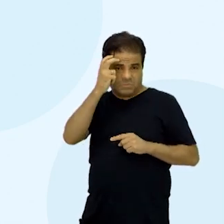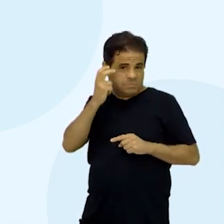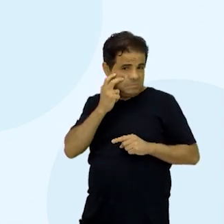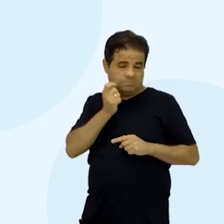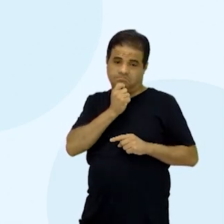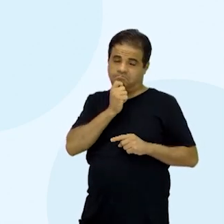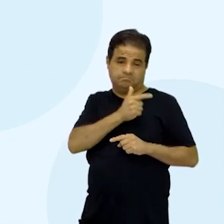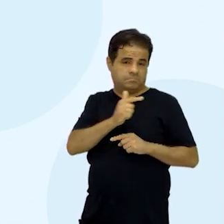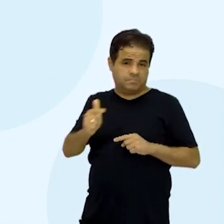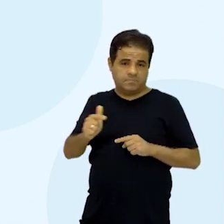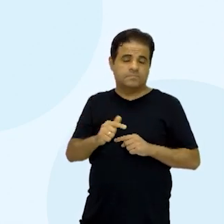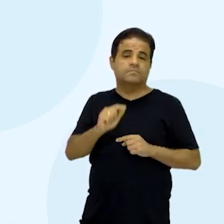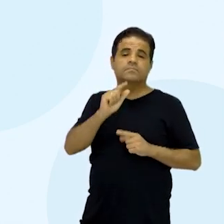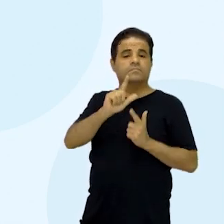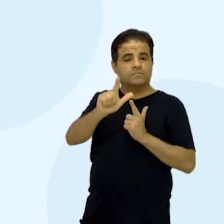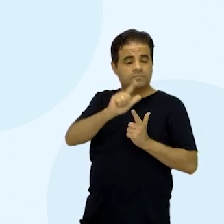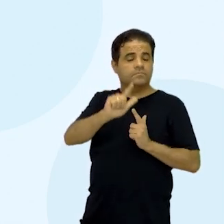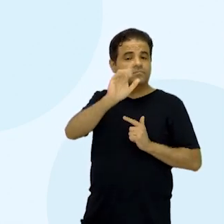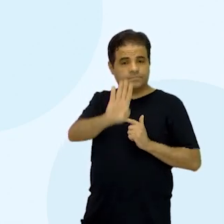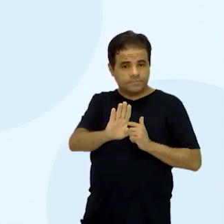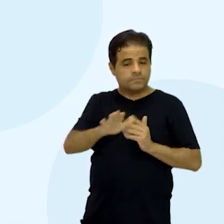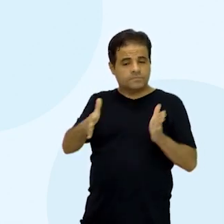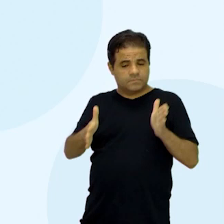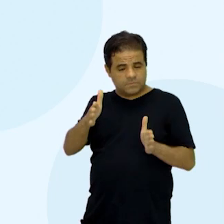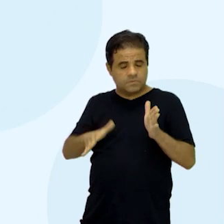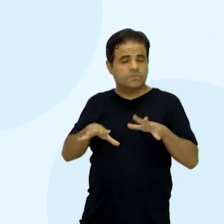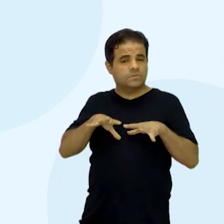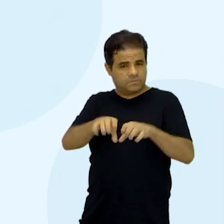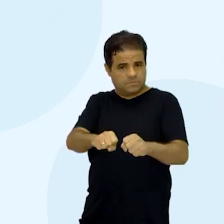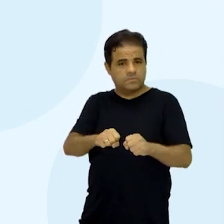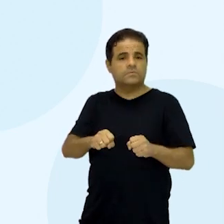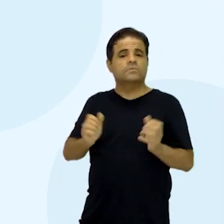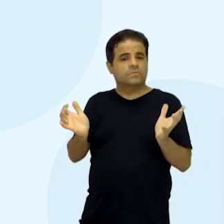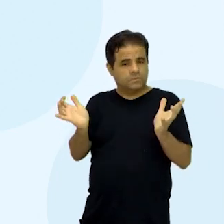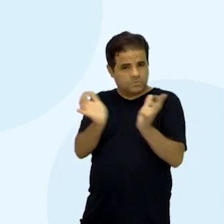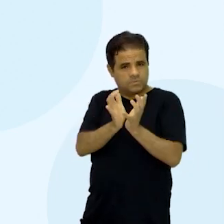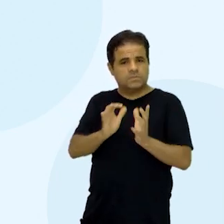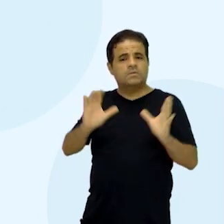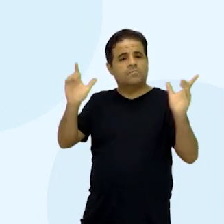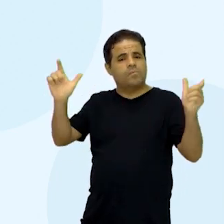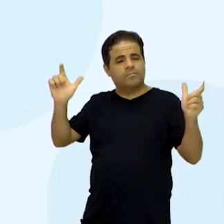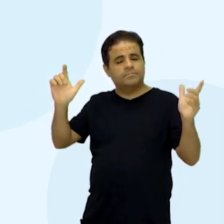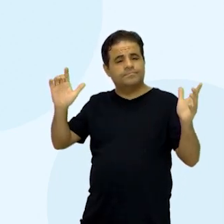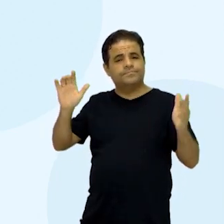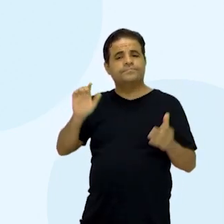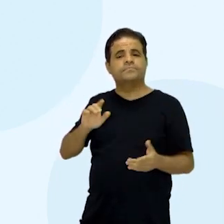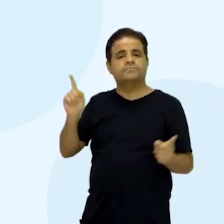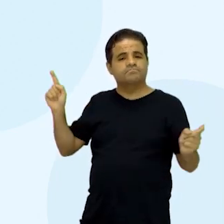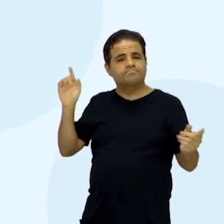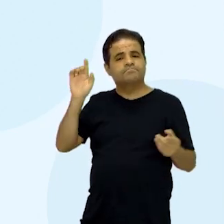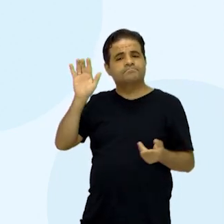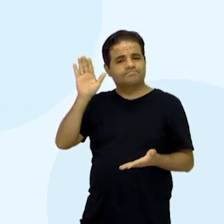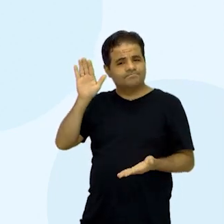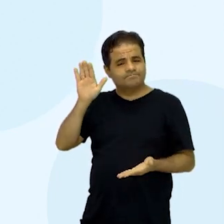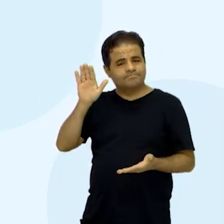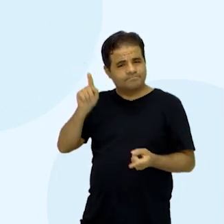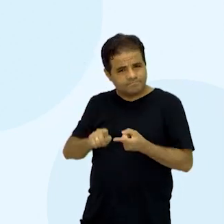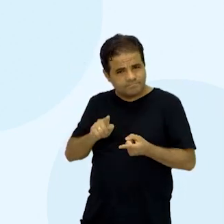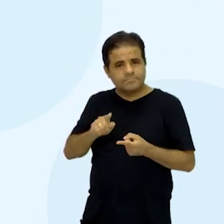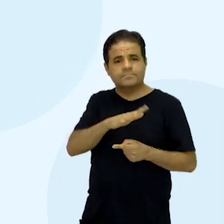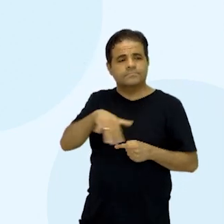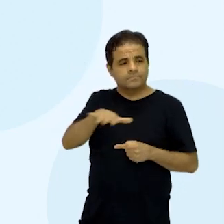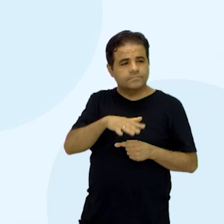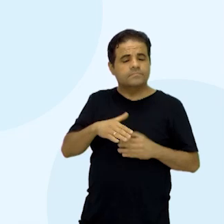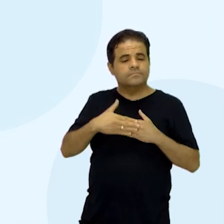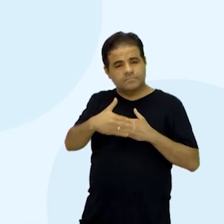mesmo, né? Letra B. Durante a colonização, os africanos foram minimizados, o que resultou na união de